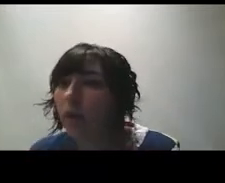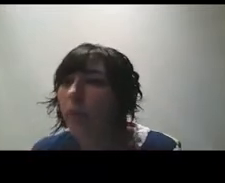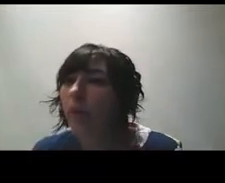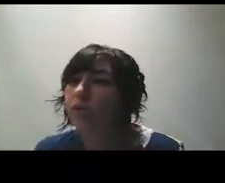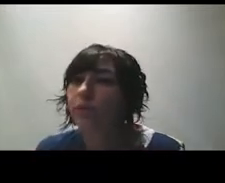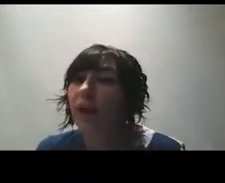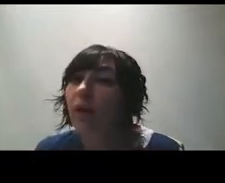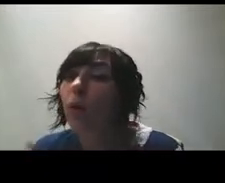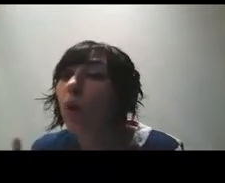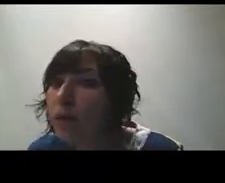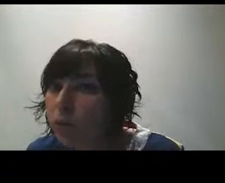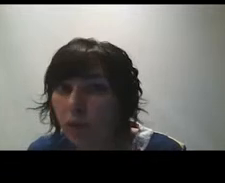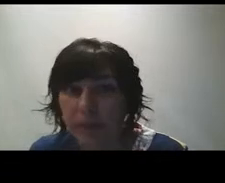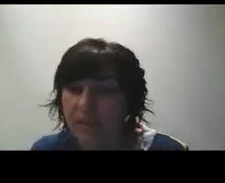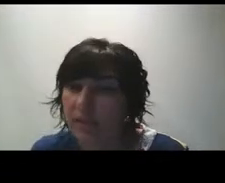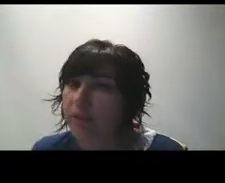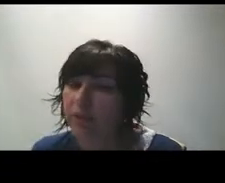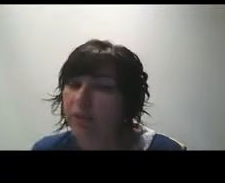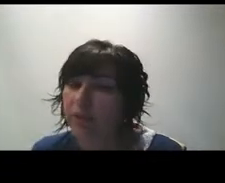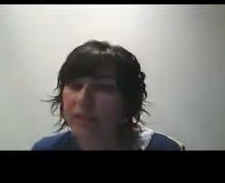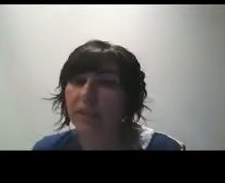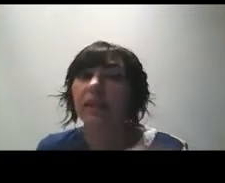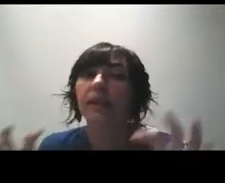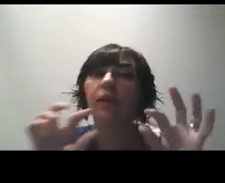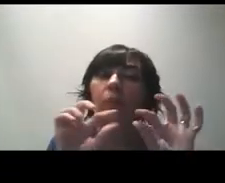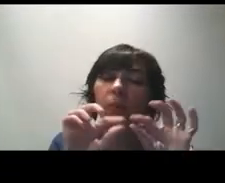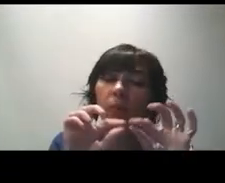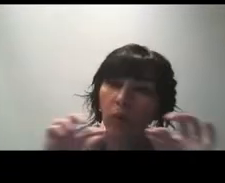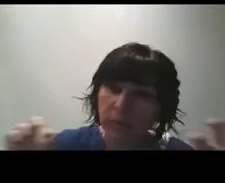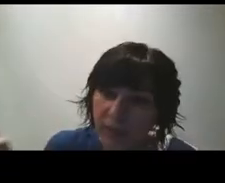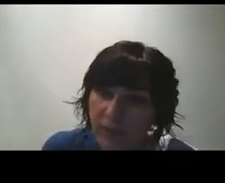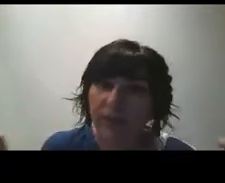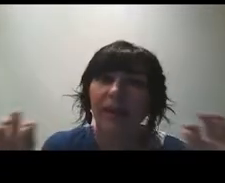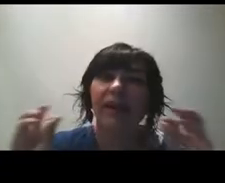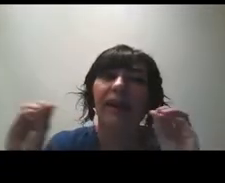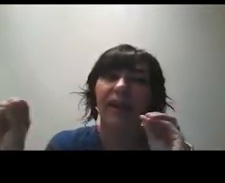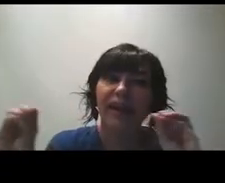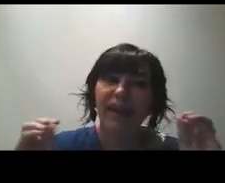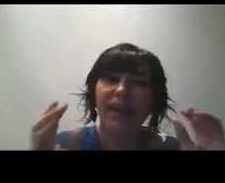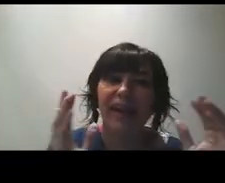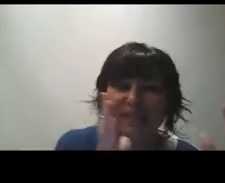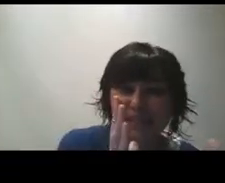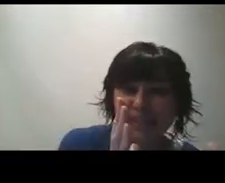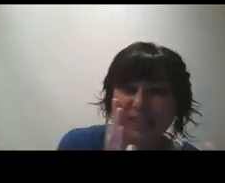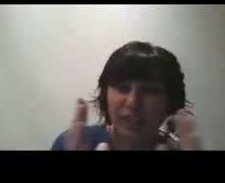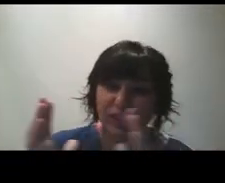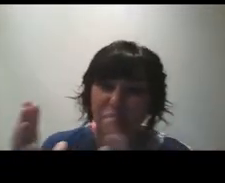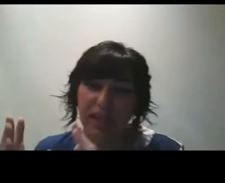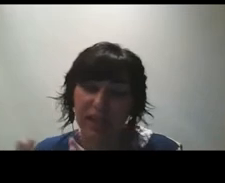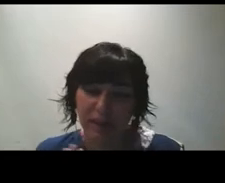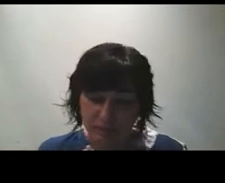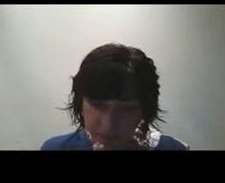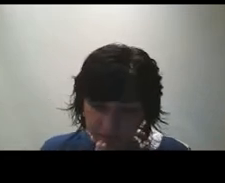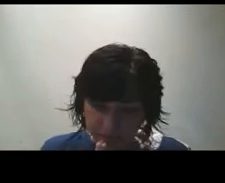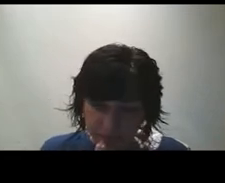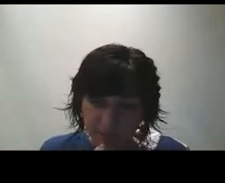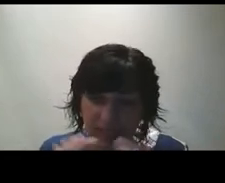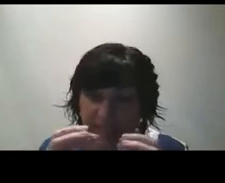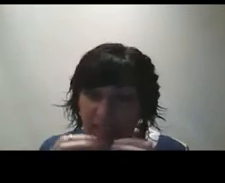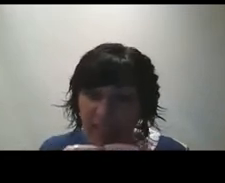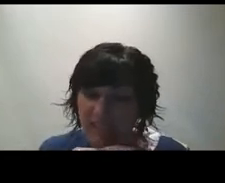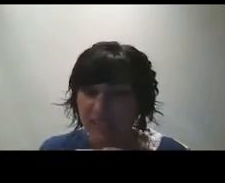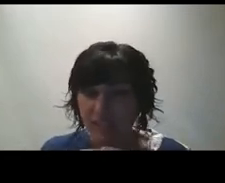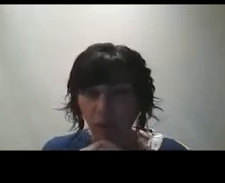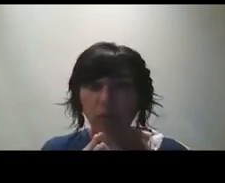com quem eu posso falar quando eu vou precisar fazer então monta esse isso é